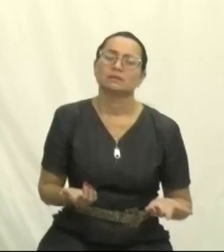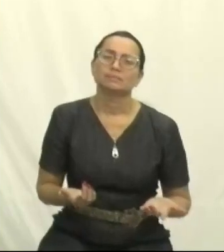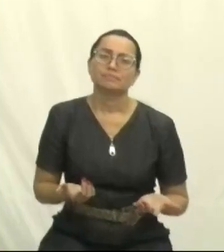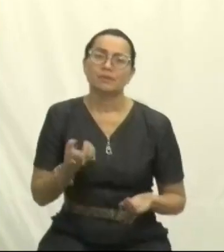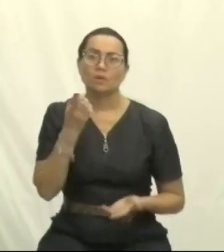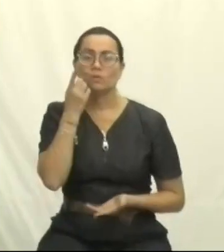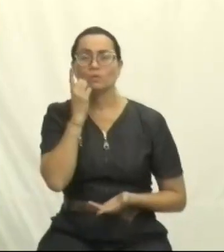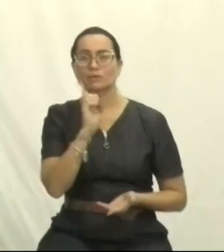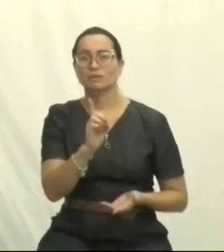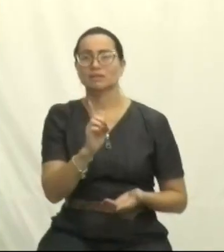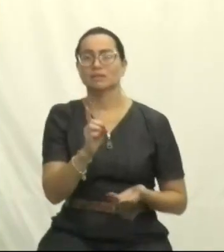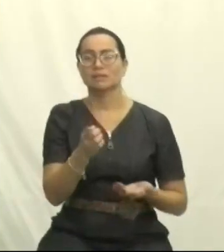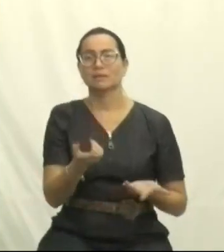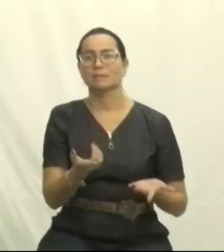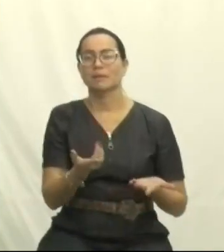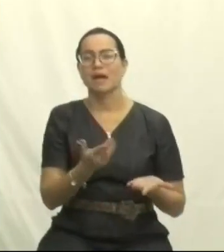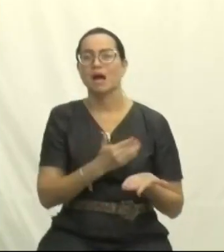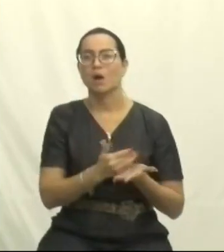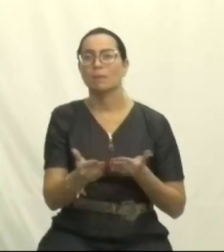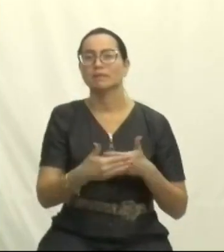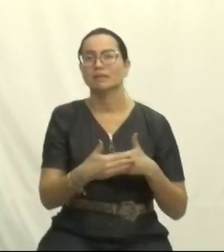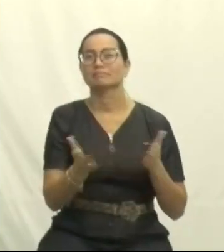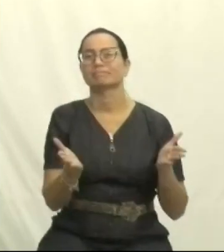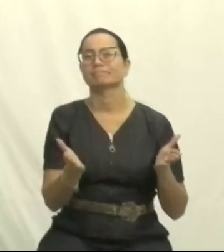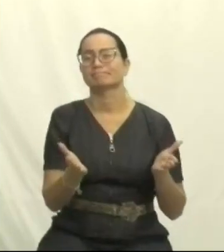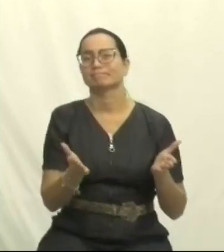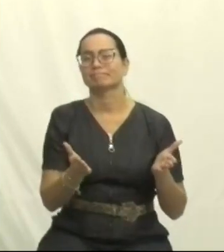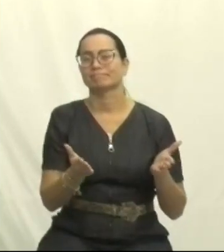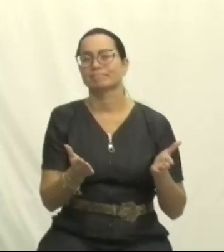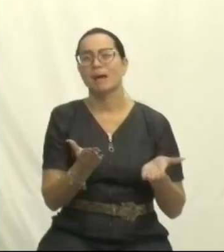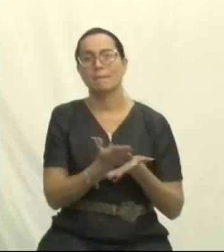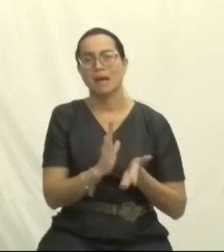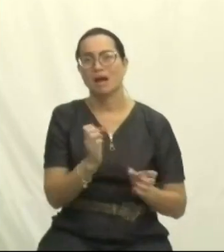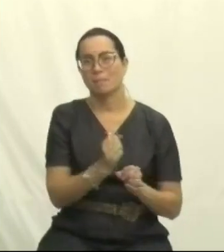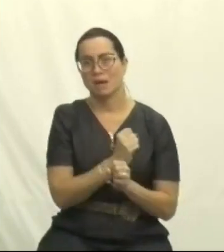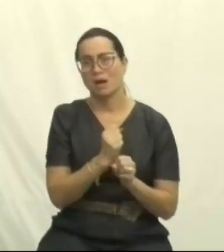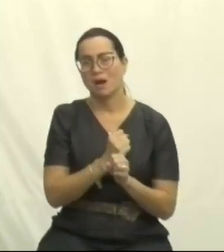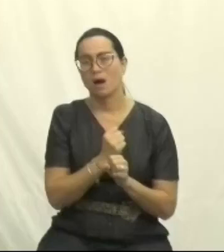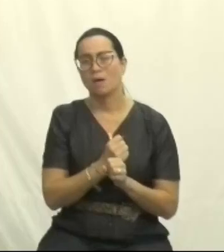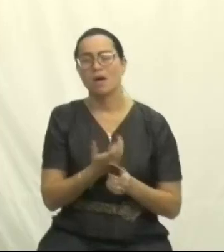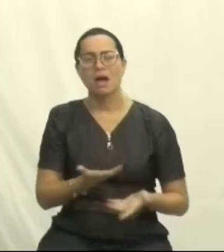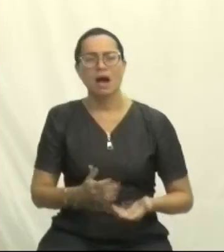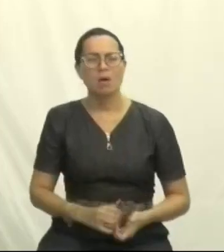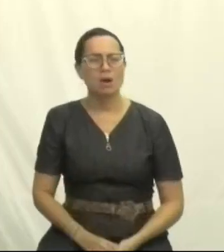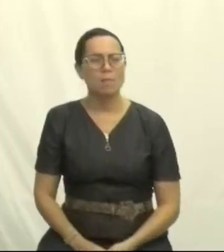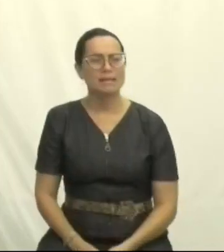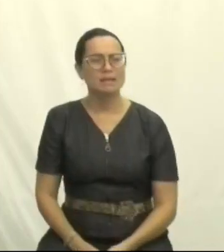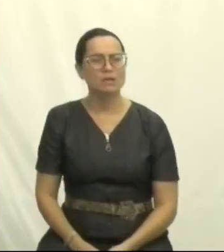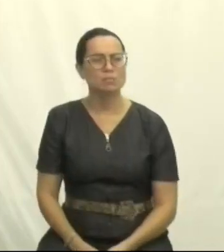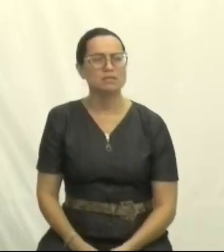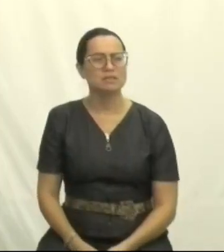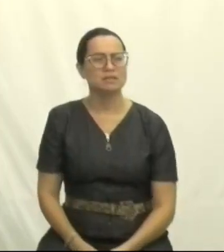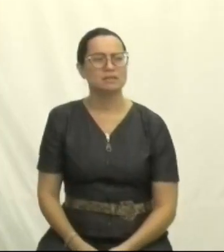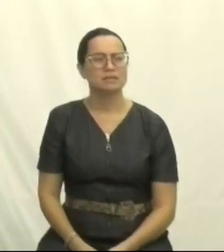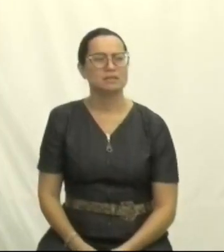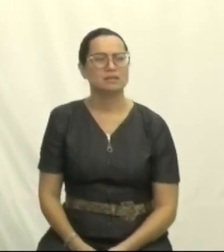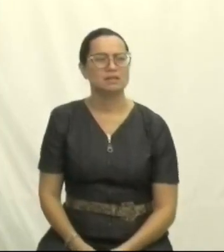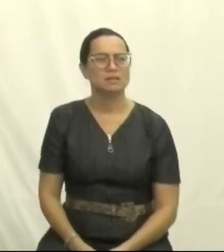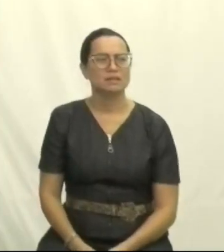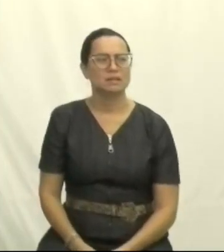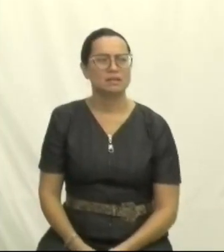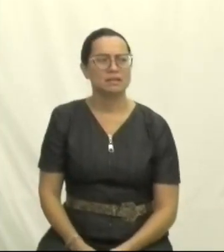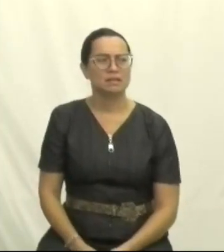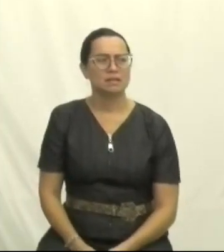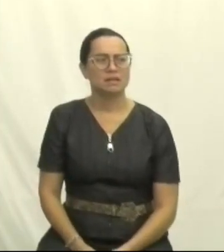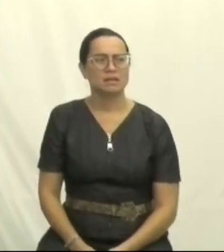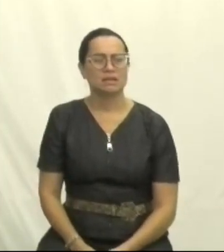para a inauguração ali, para a conclusão da rua coberta aqui, né? E isso é triste a gente falar. Também venho falar,